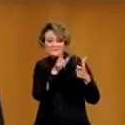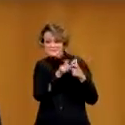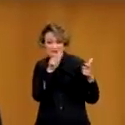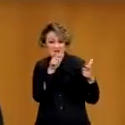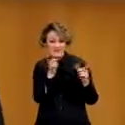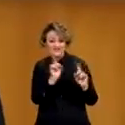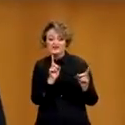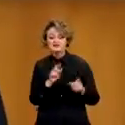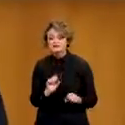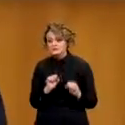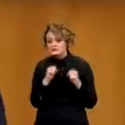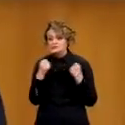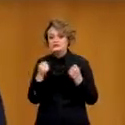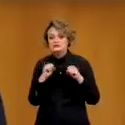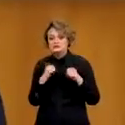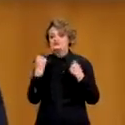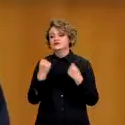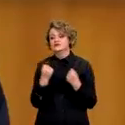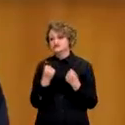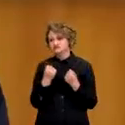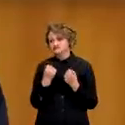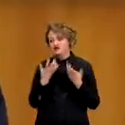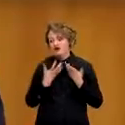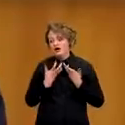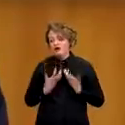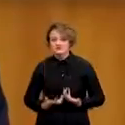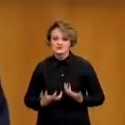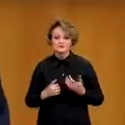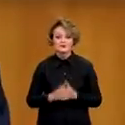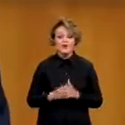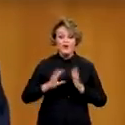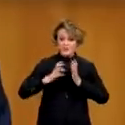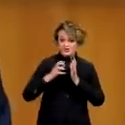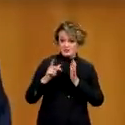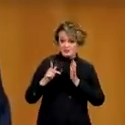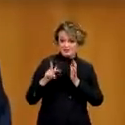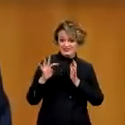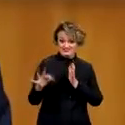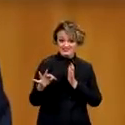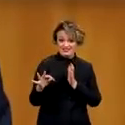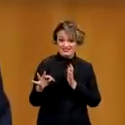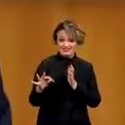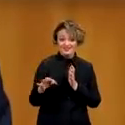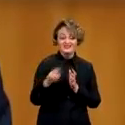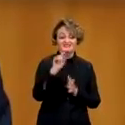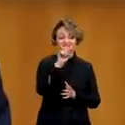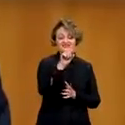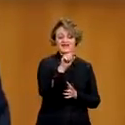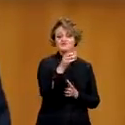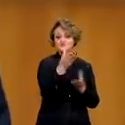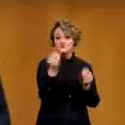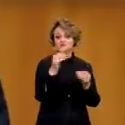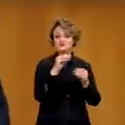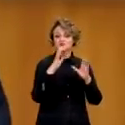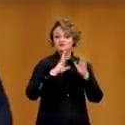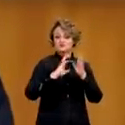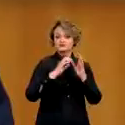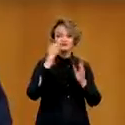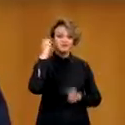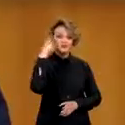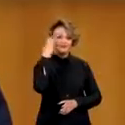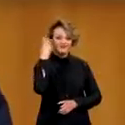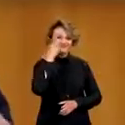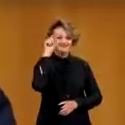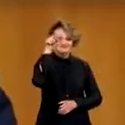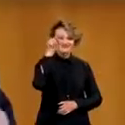você se mata. Claro. É importante lembrar que o PT tem 70 deputados de 513, sabe? Então, tem que